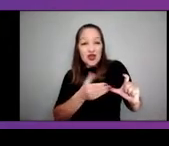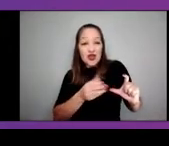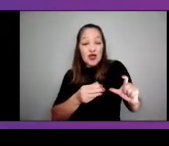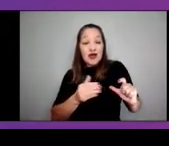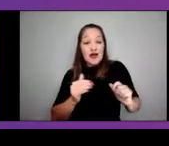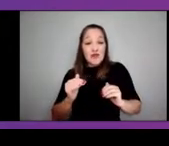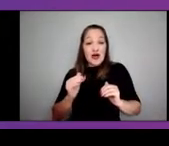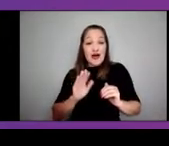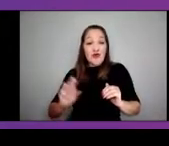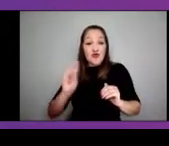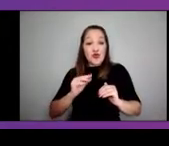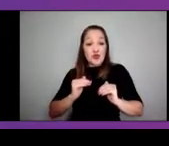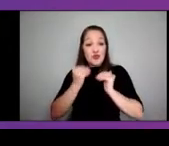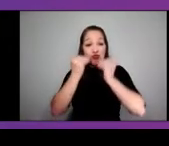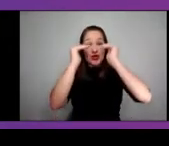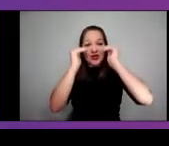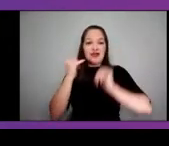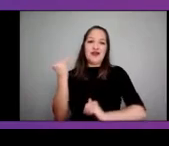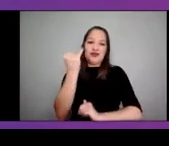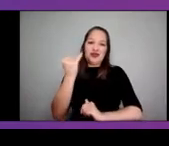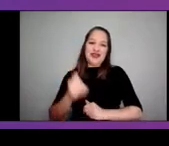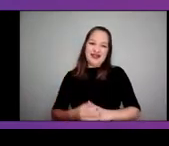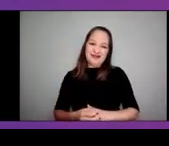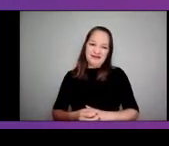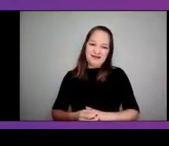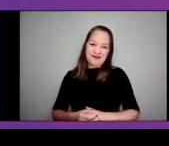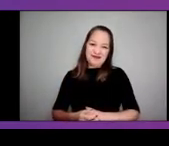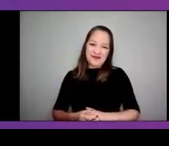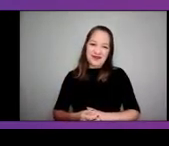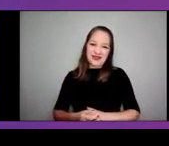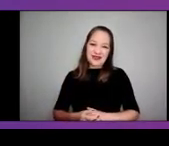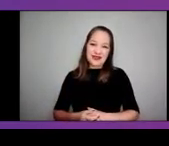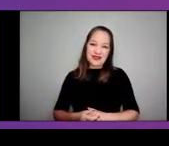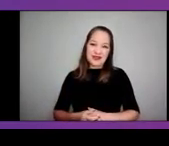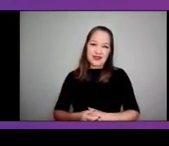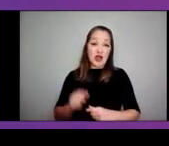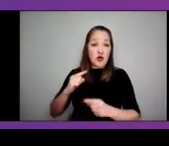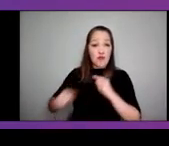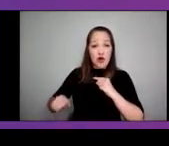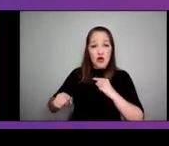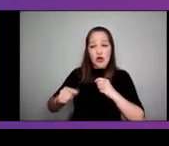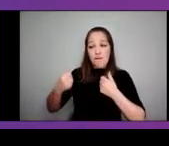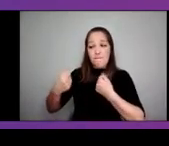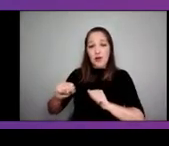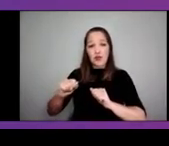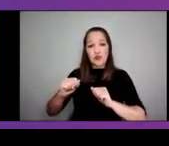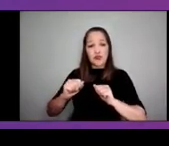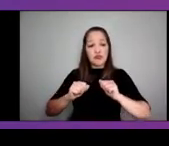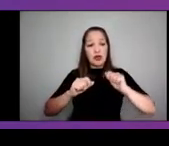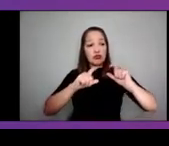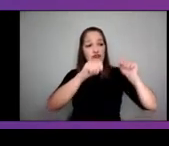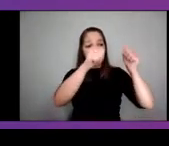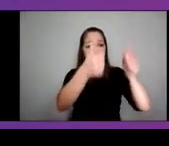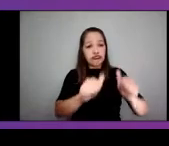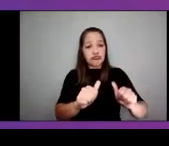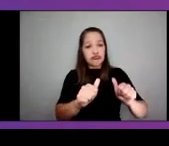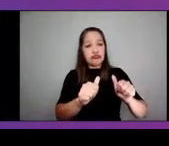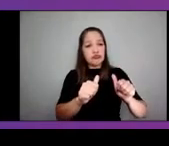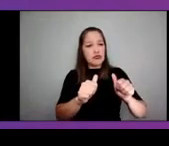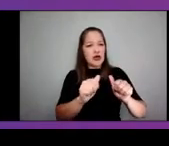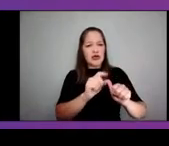é importante sempre é e que não se Negue a possibilidade de trabalhar com imagens que vendem esses dispositivos de produzir imagens assim